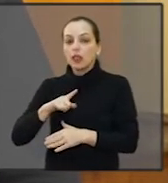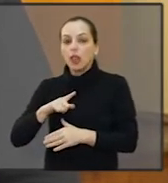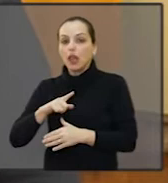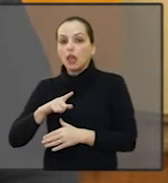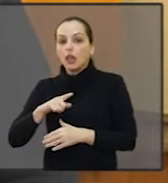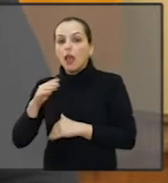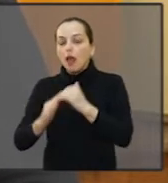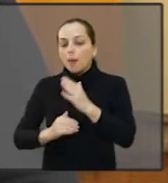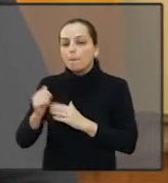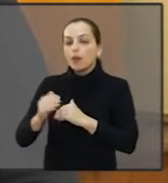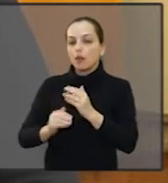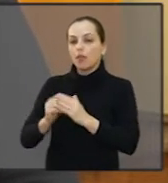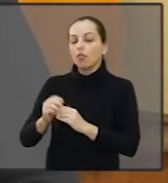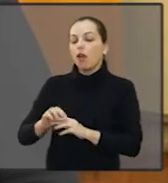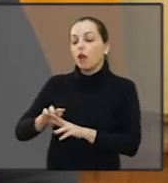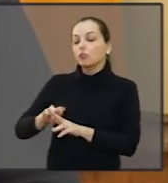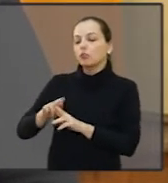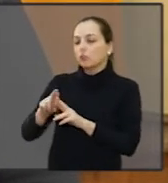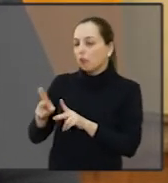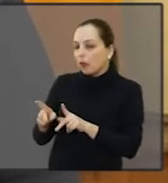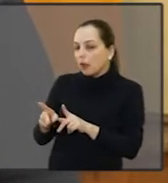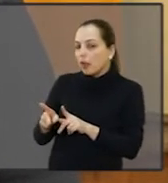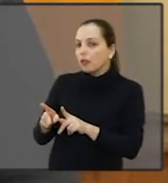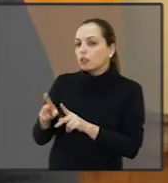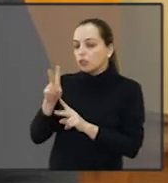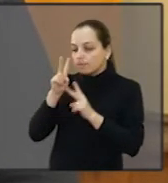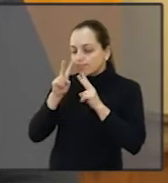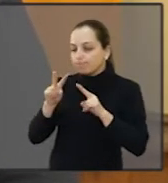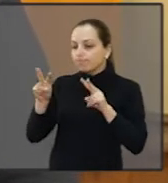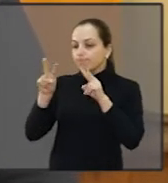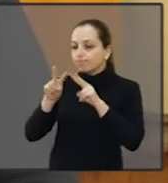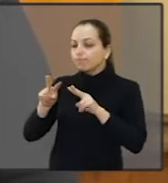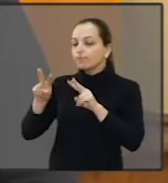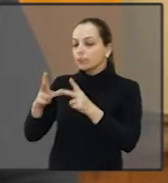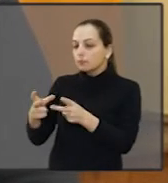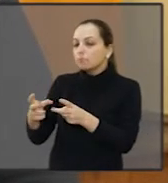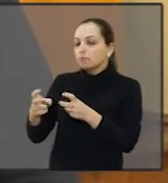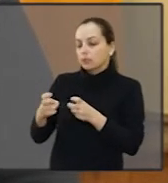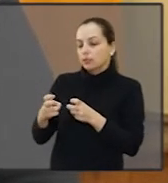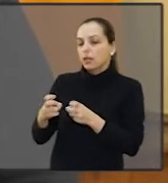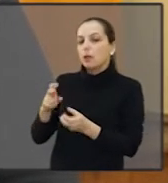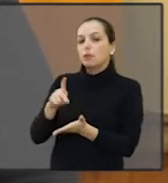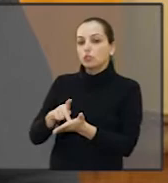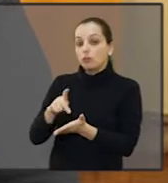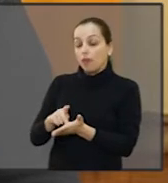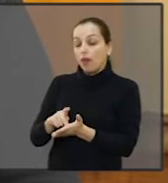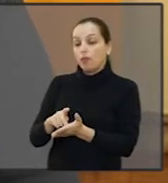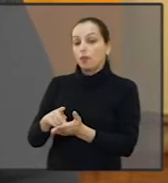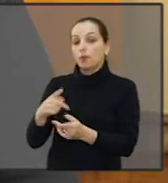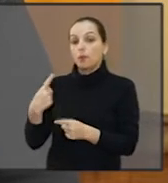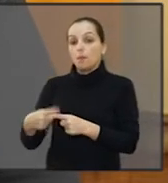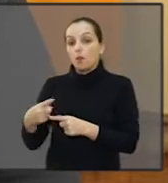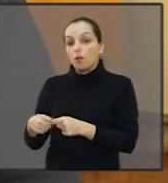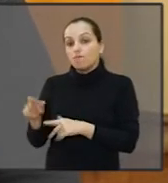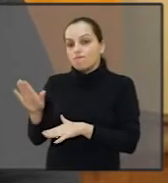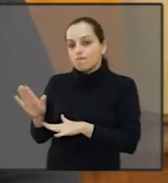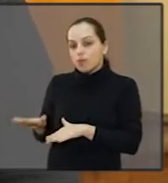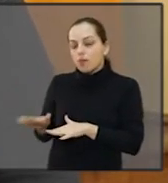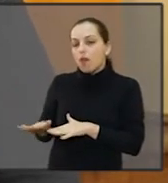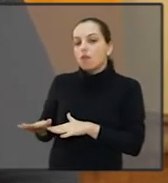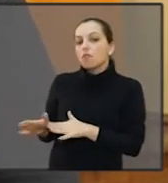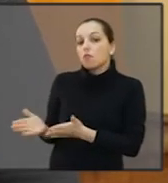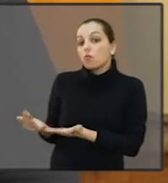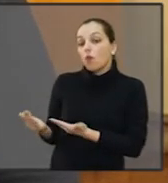pouquinho diferenciada da outra, a gente já tem esse olhar, né? Porque realmente essa geração hoje é uma